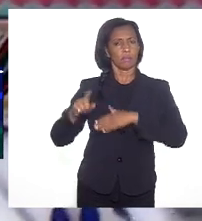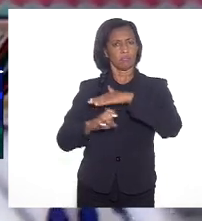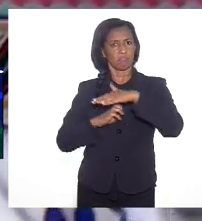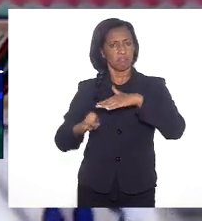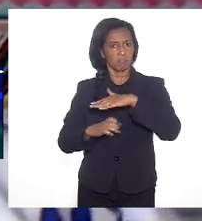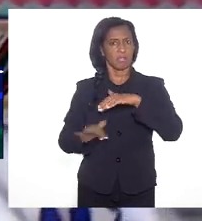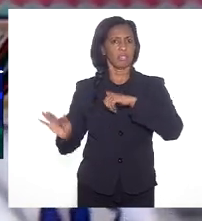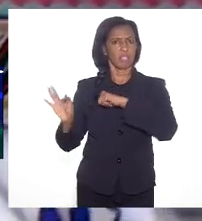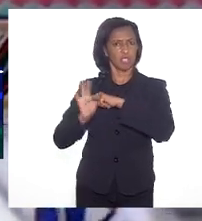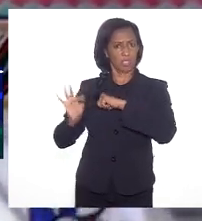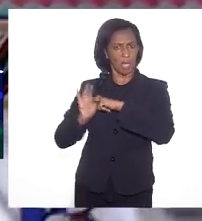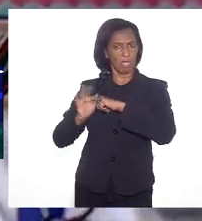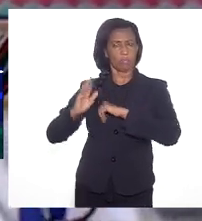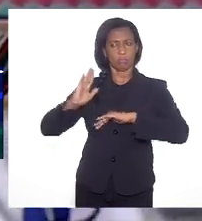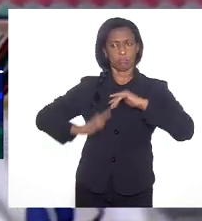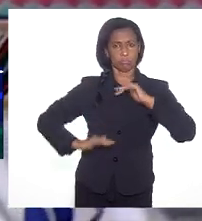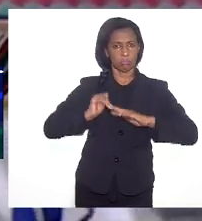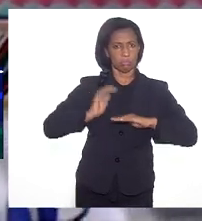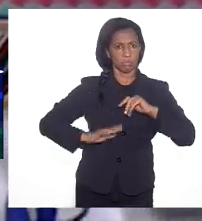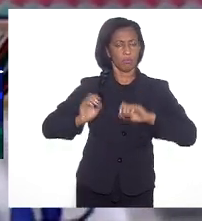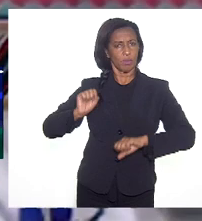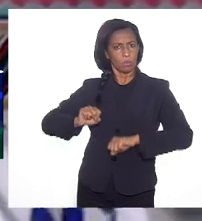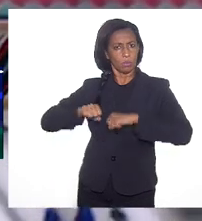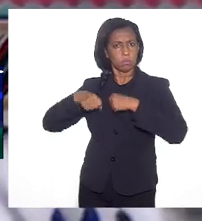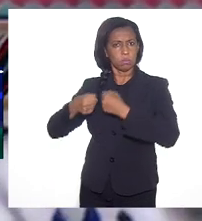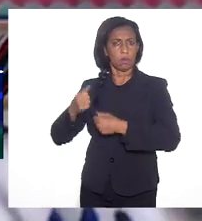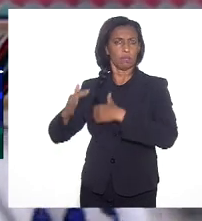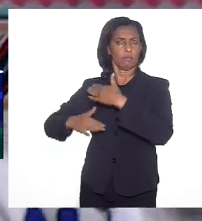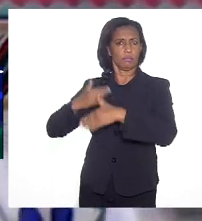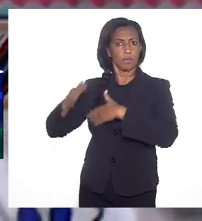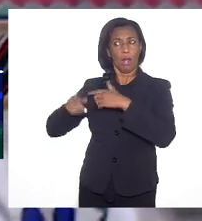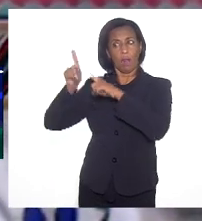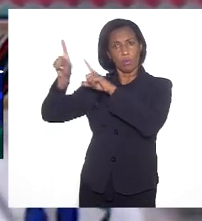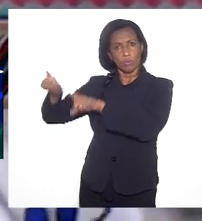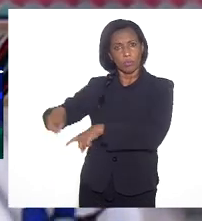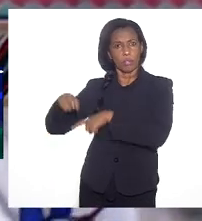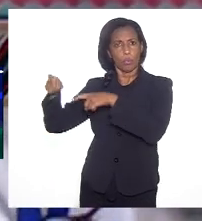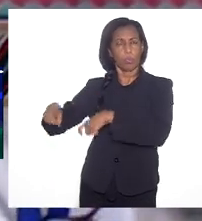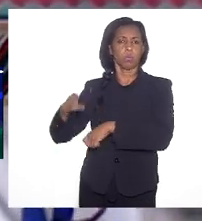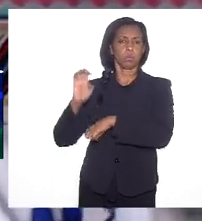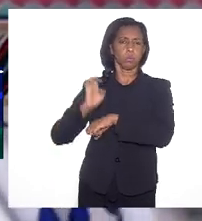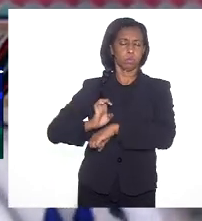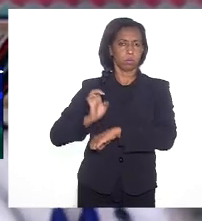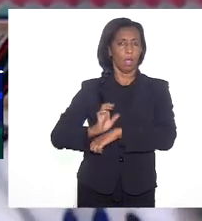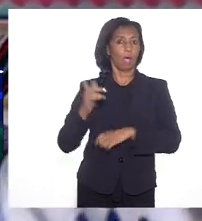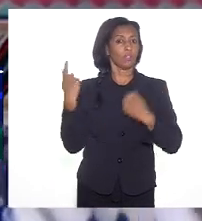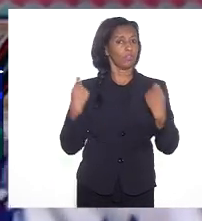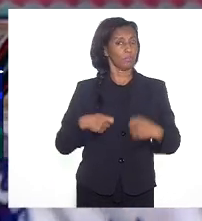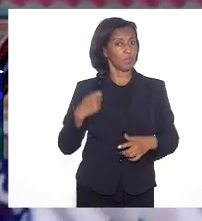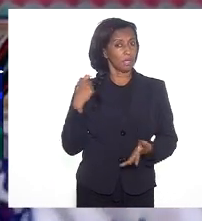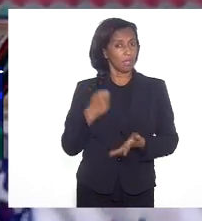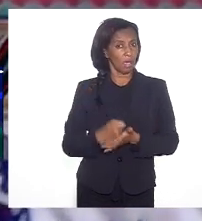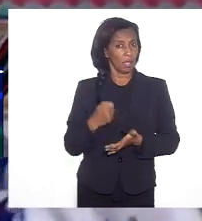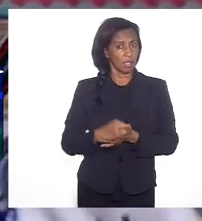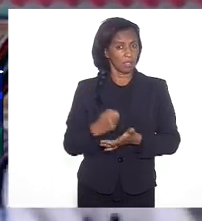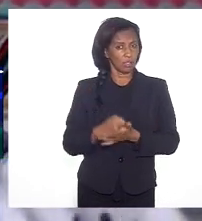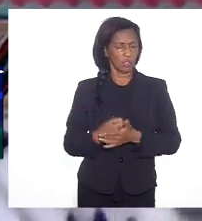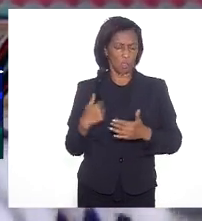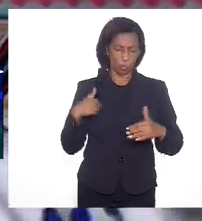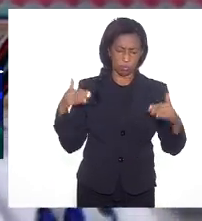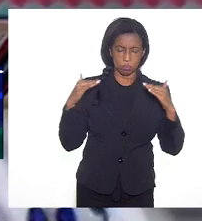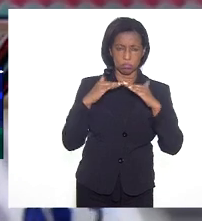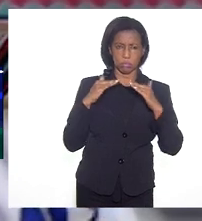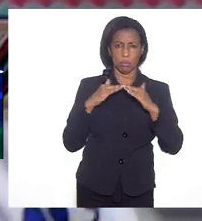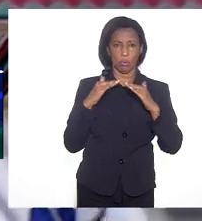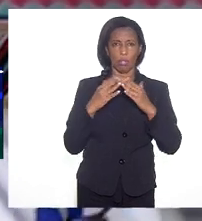esses técnicos e técnicas vem desempenhando sobretudo no interior do estado a gente precisa garantir e aí eu concordo muito